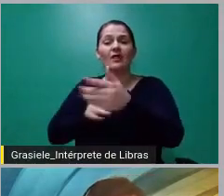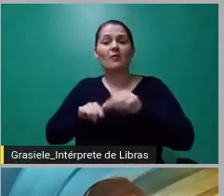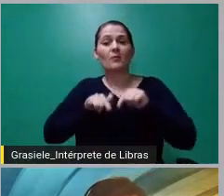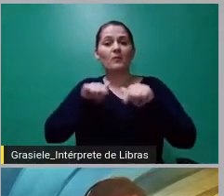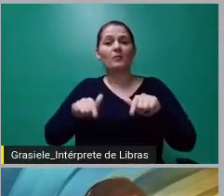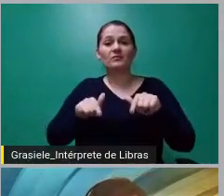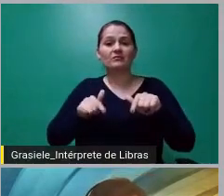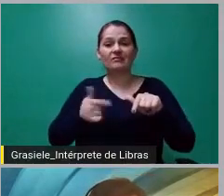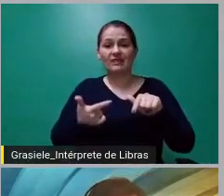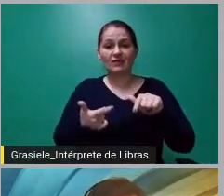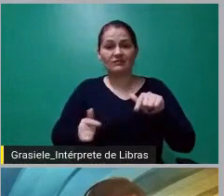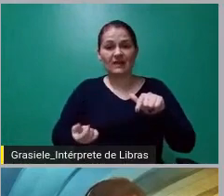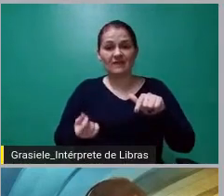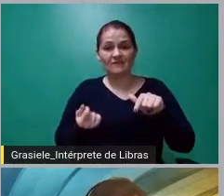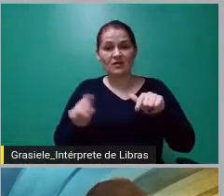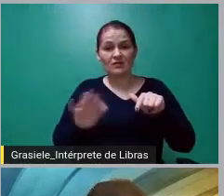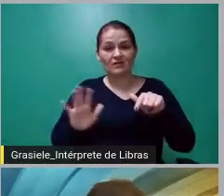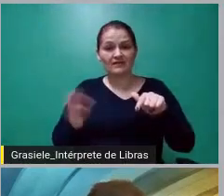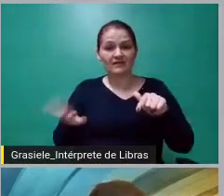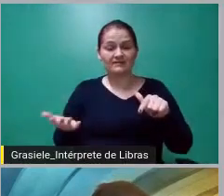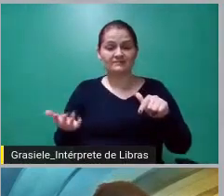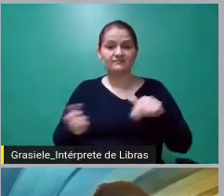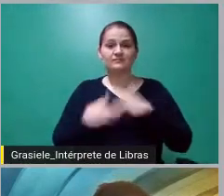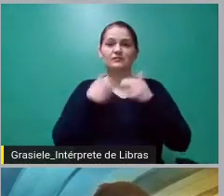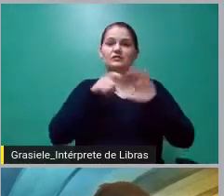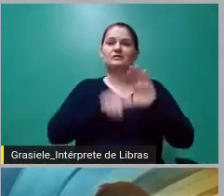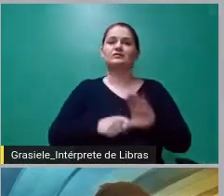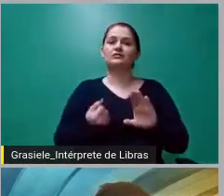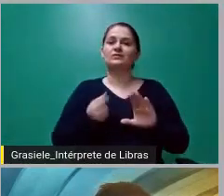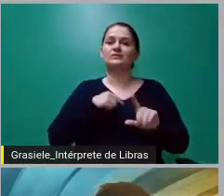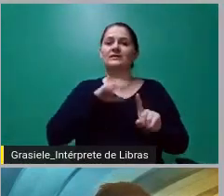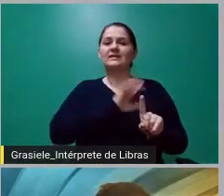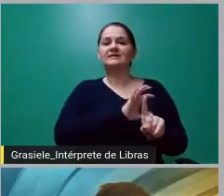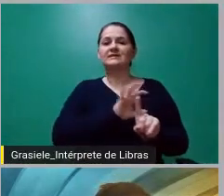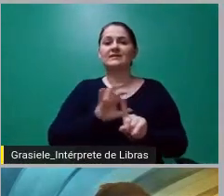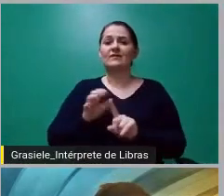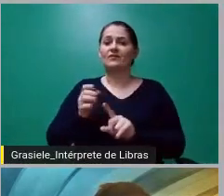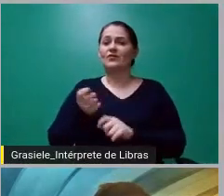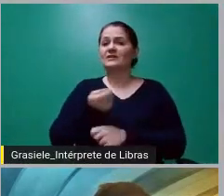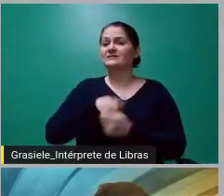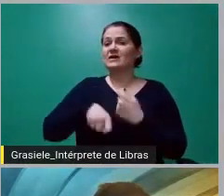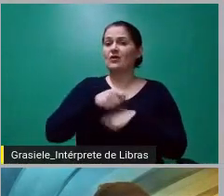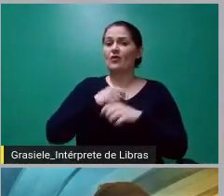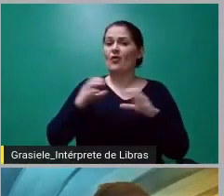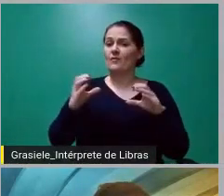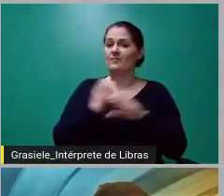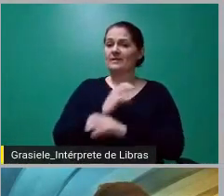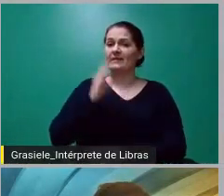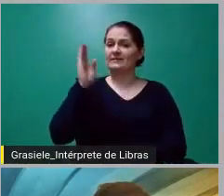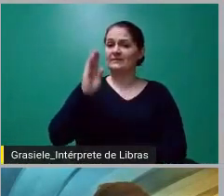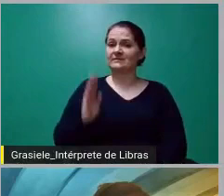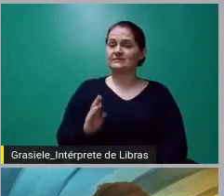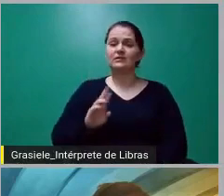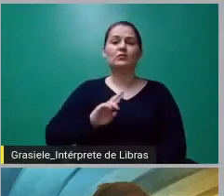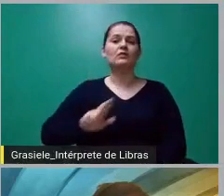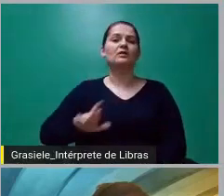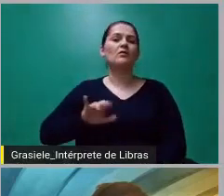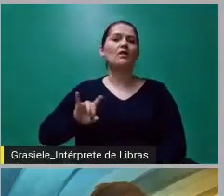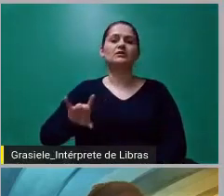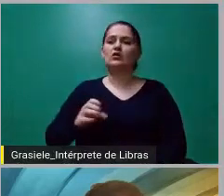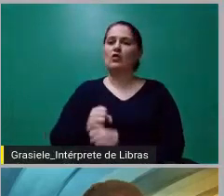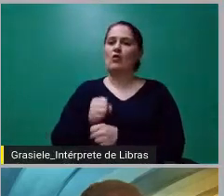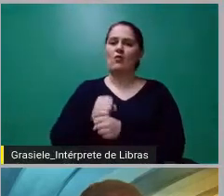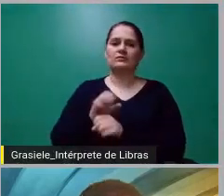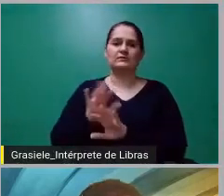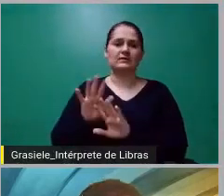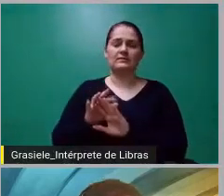dívida afeta toda a economia. Não é só uma questão contábil, auditoria. Ela tem que entrar em todas essas